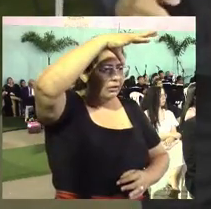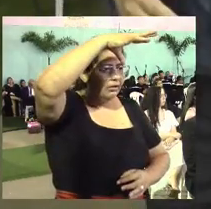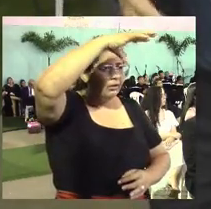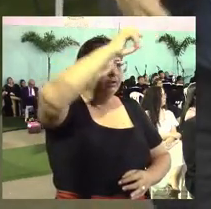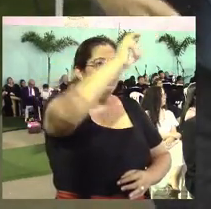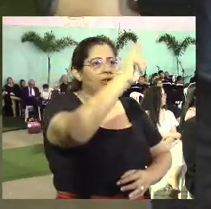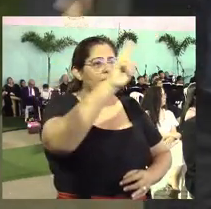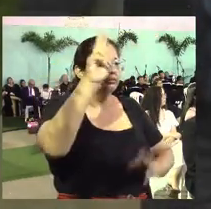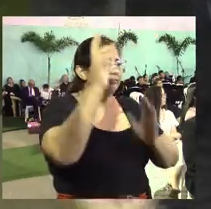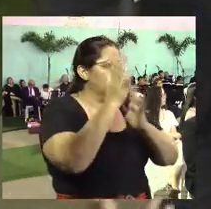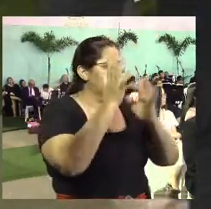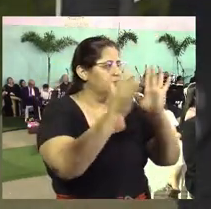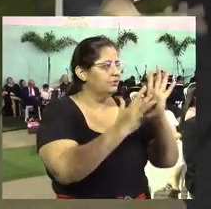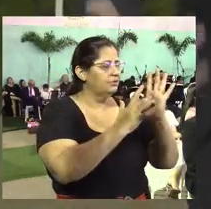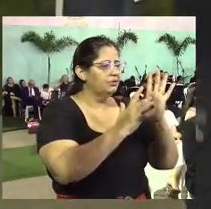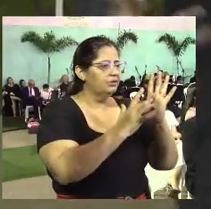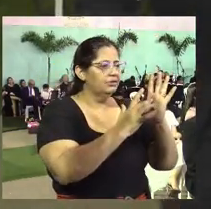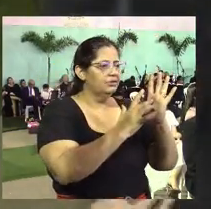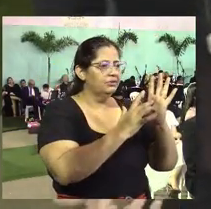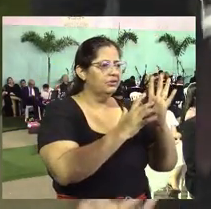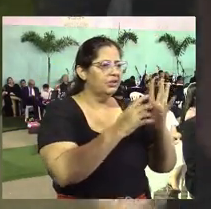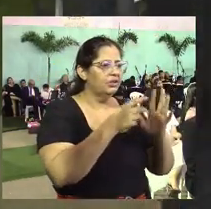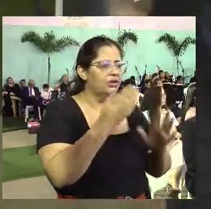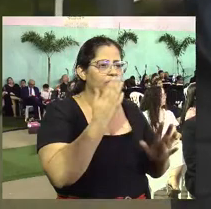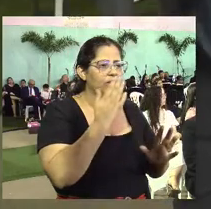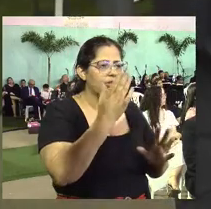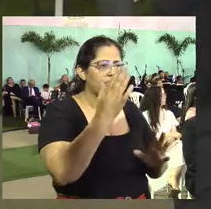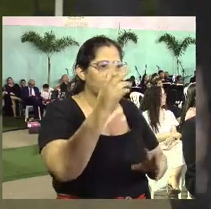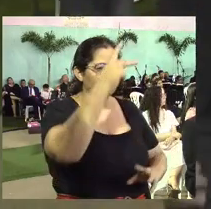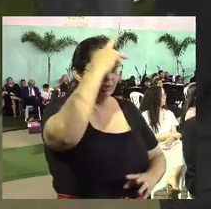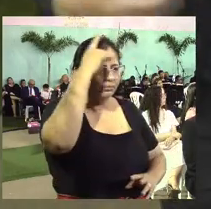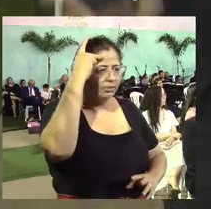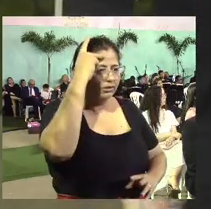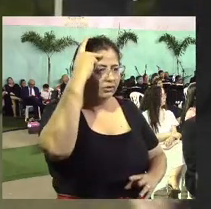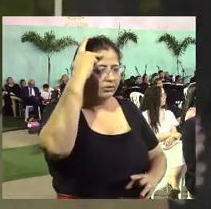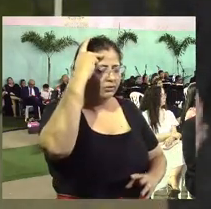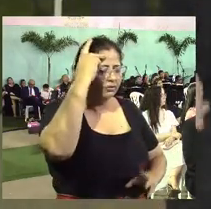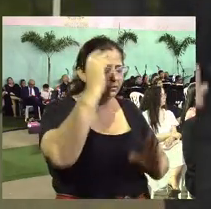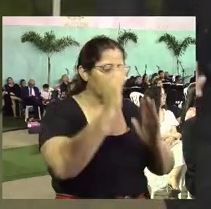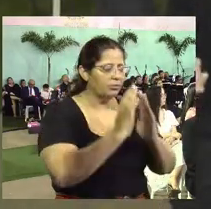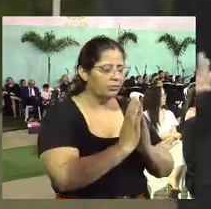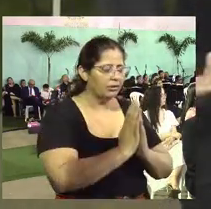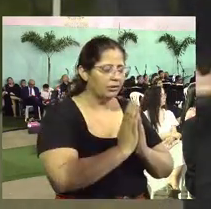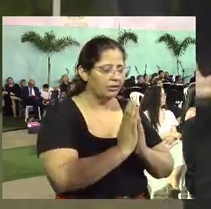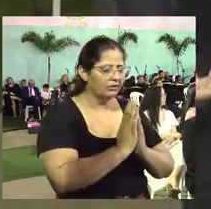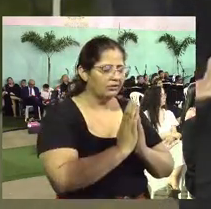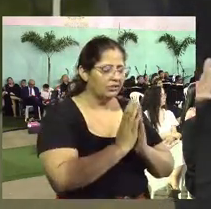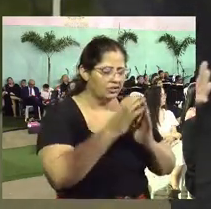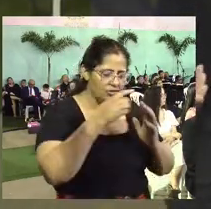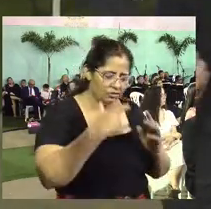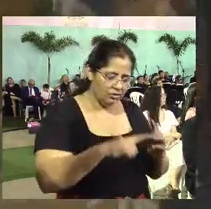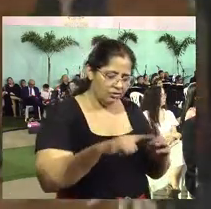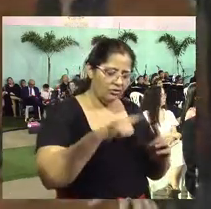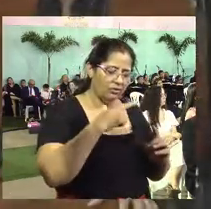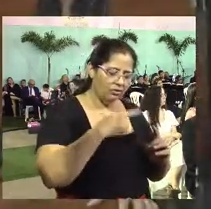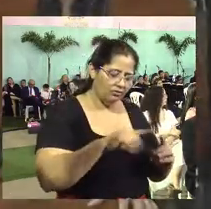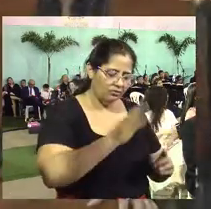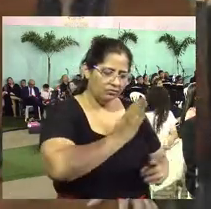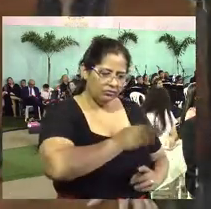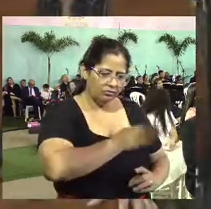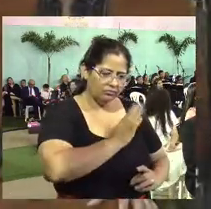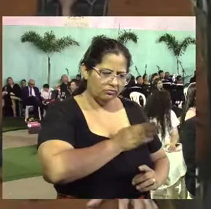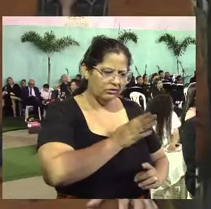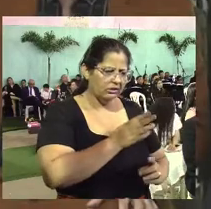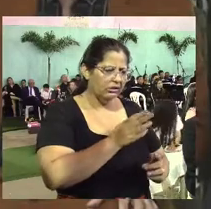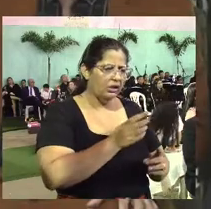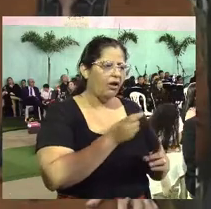em nome de Jesus eu comecei a pedir para as pessoas orarem ali entubada repetindo com o coração eu pregava